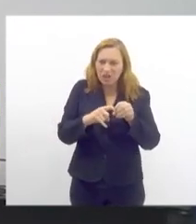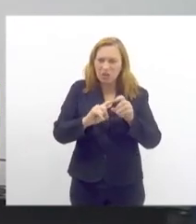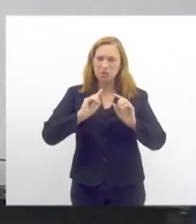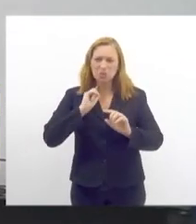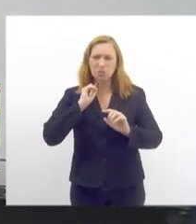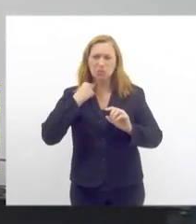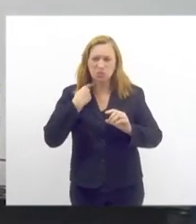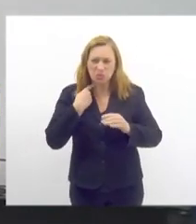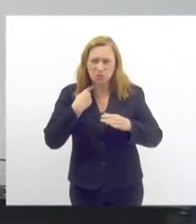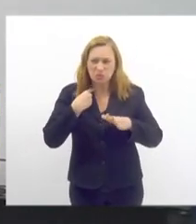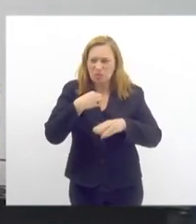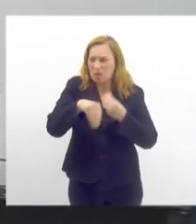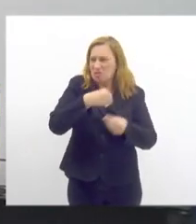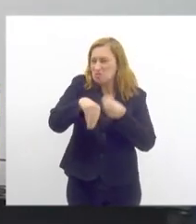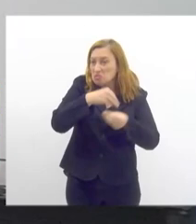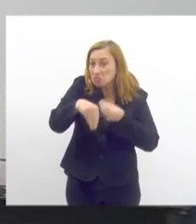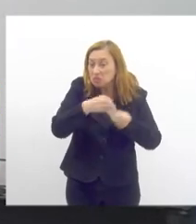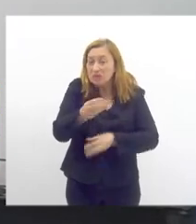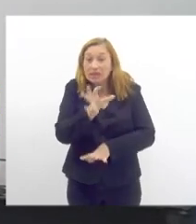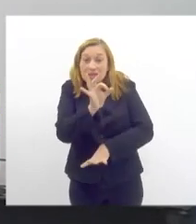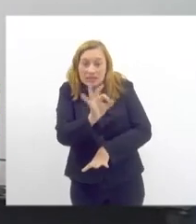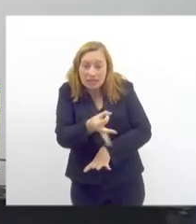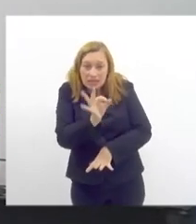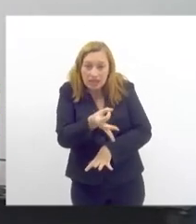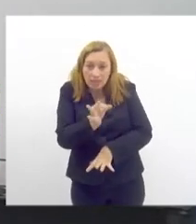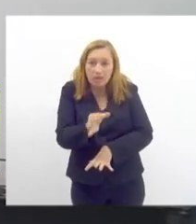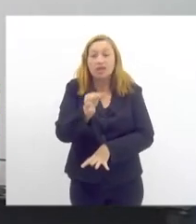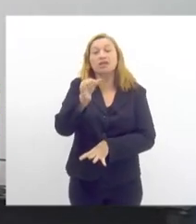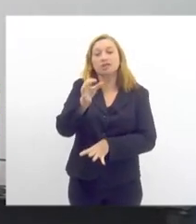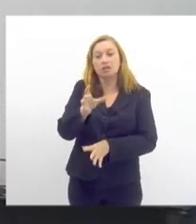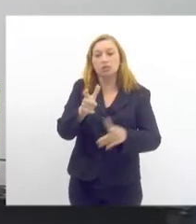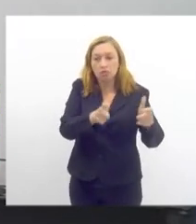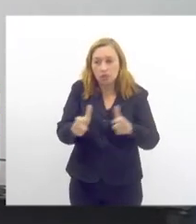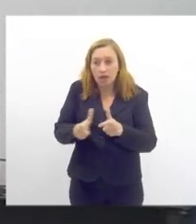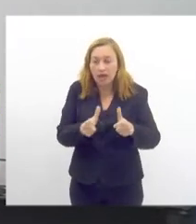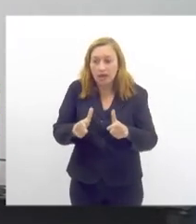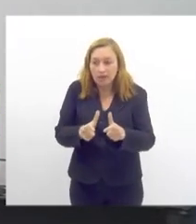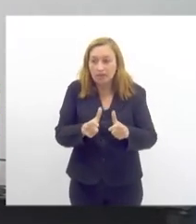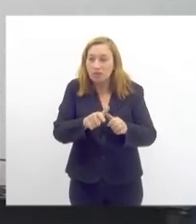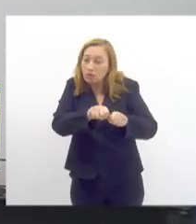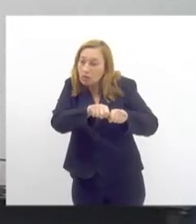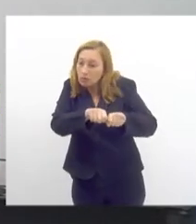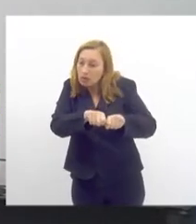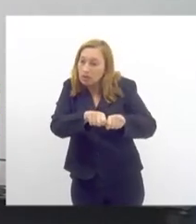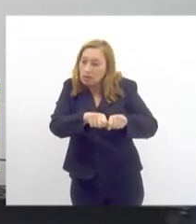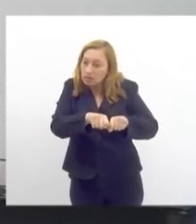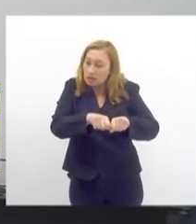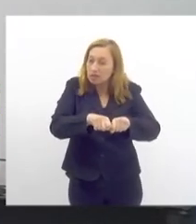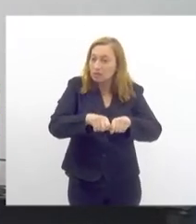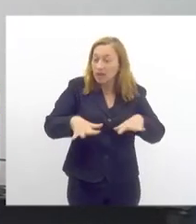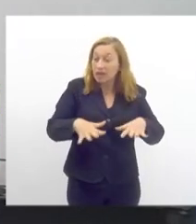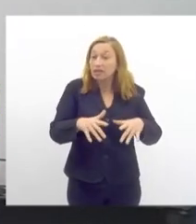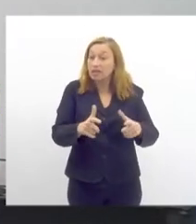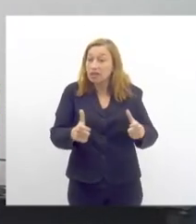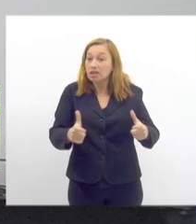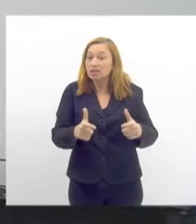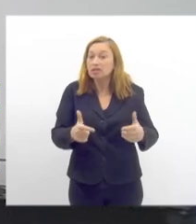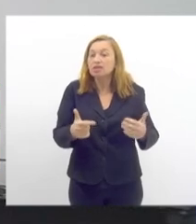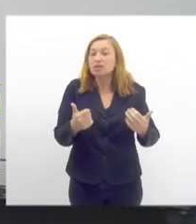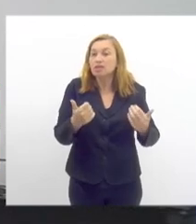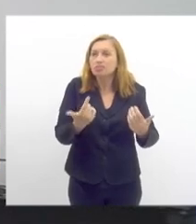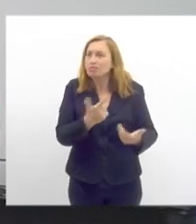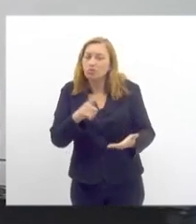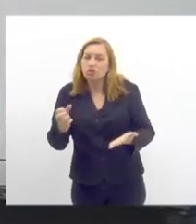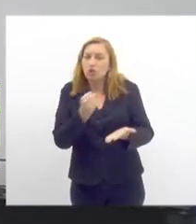Obviamente que os postos precisam muito, constantemente, são muitos postos, precisam ser reformados, e nós não tínhamos contrato